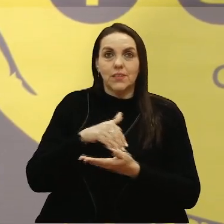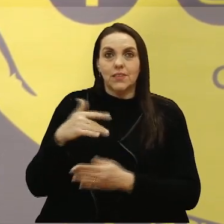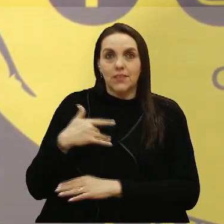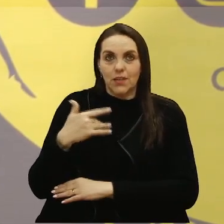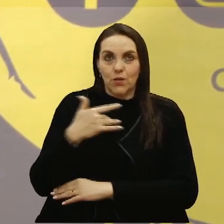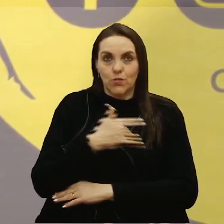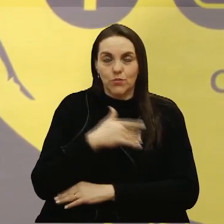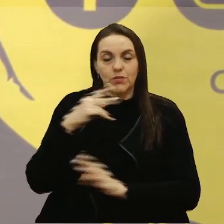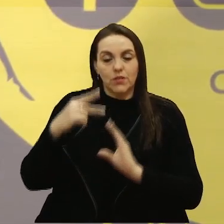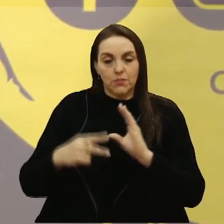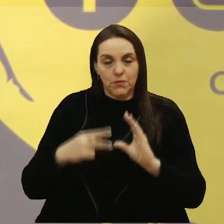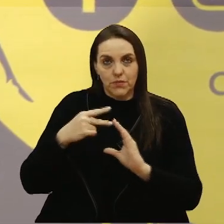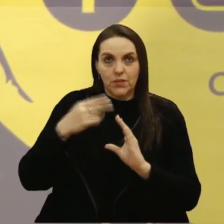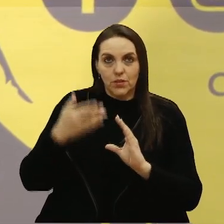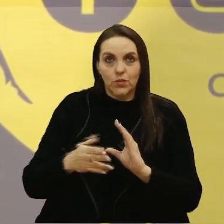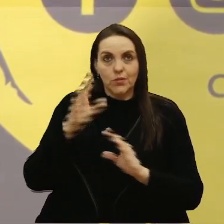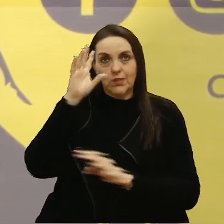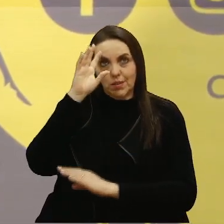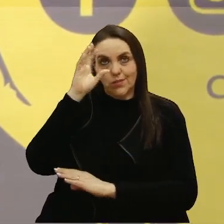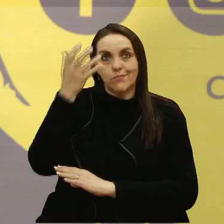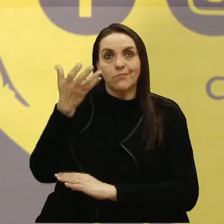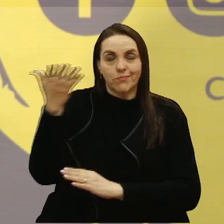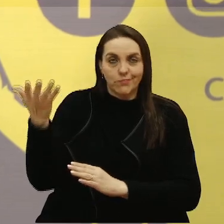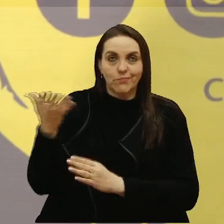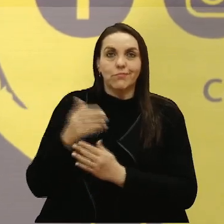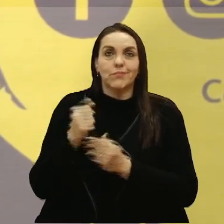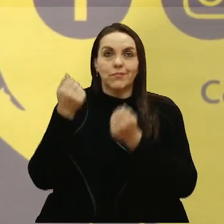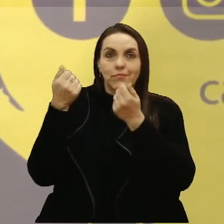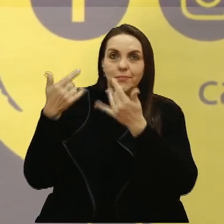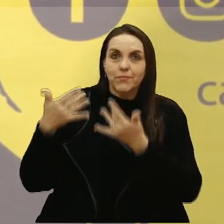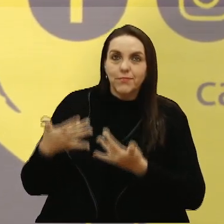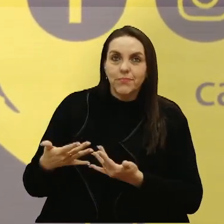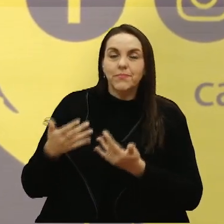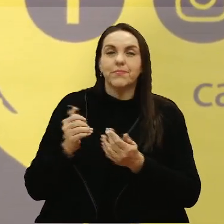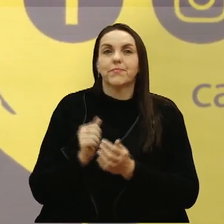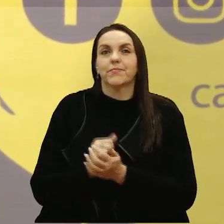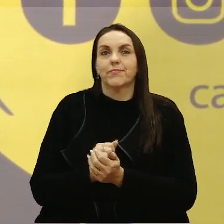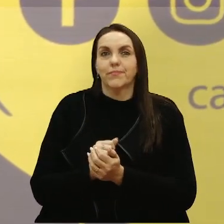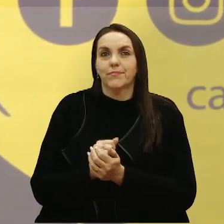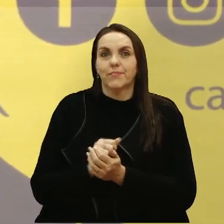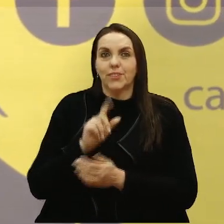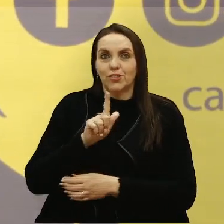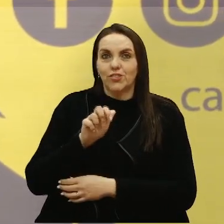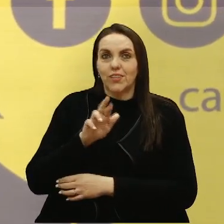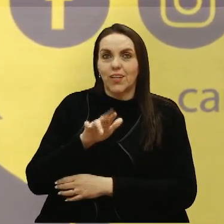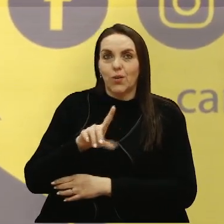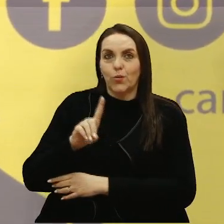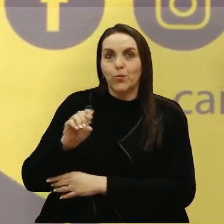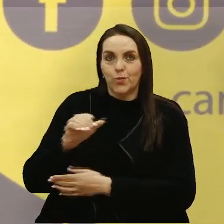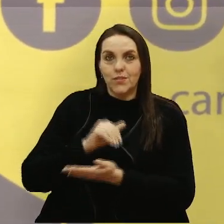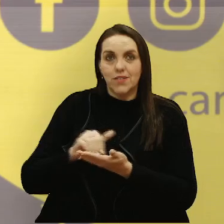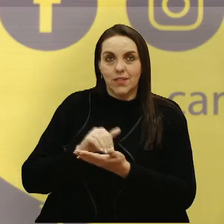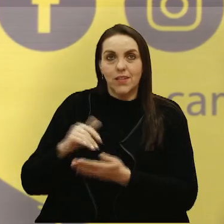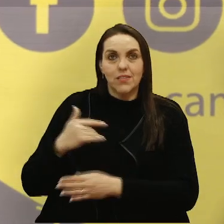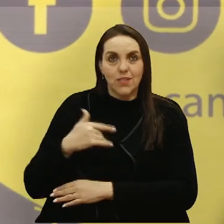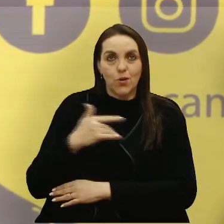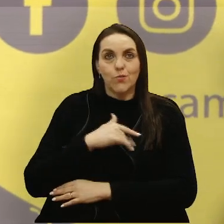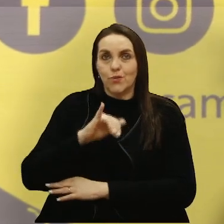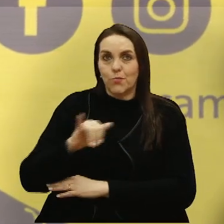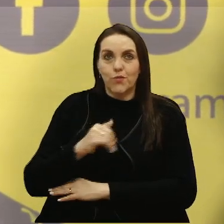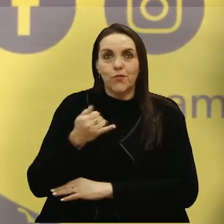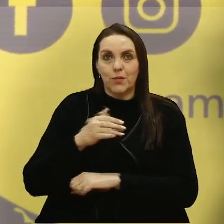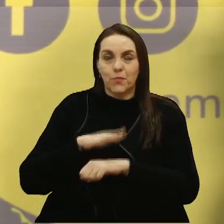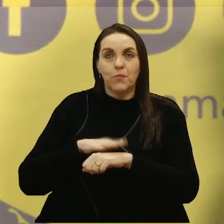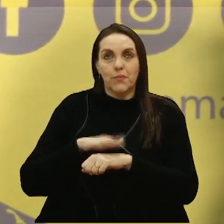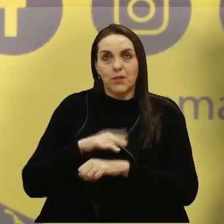para trazer algumas soluções, dar algumas explicações. O Geraldo, que é uma pessoa, aproveita esse momento para dizer que,